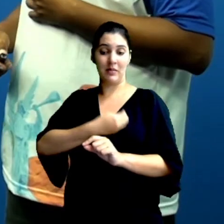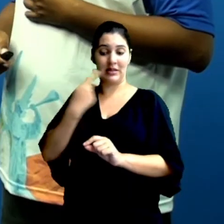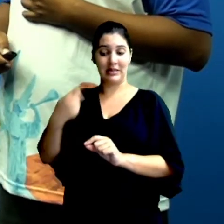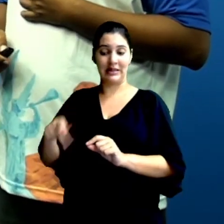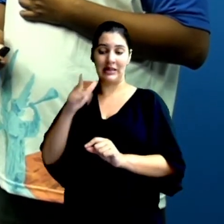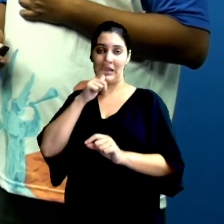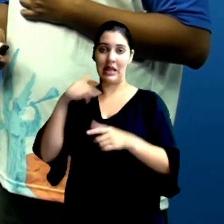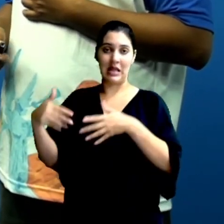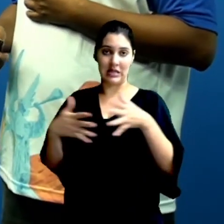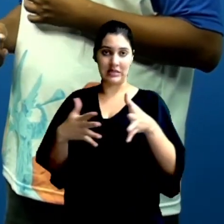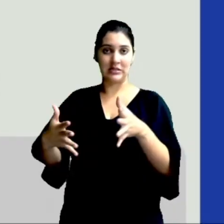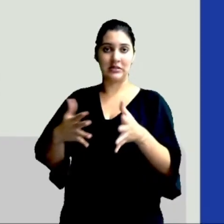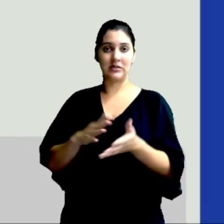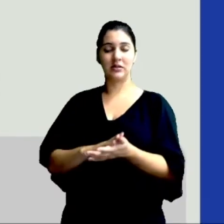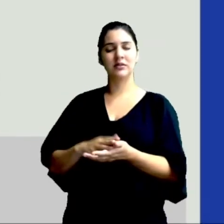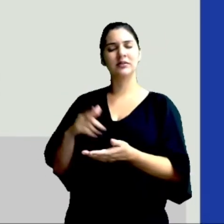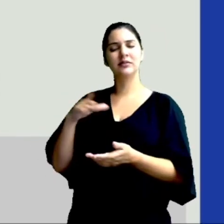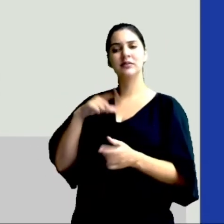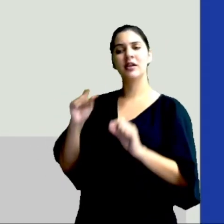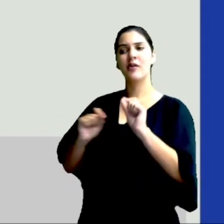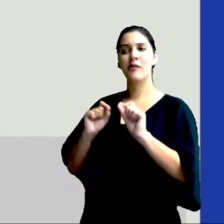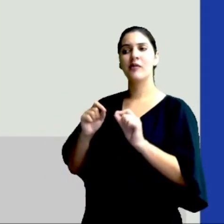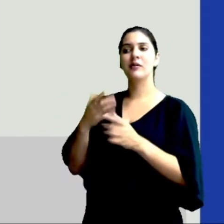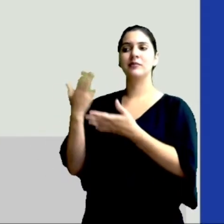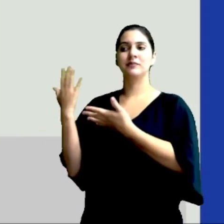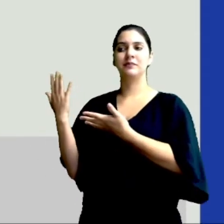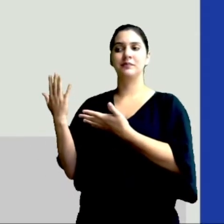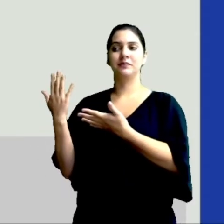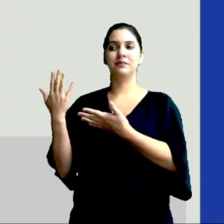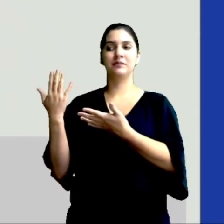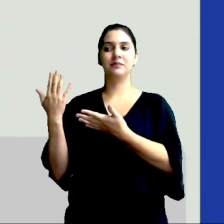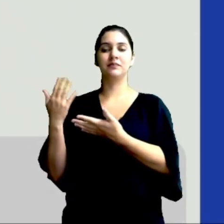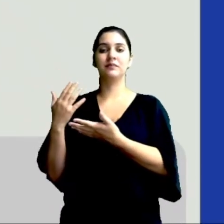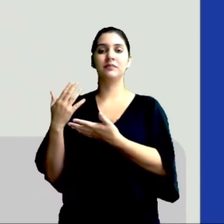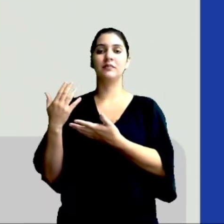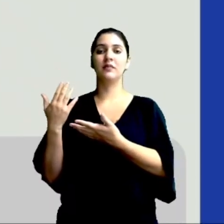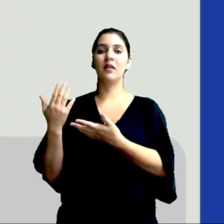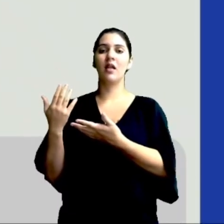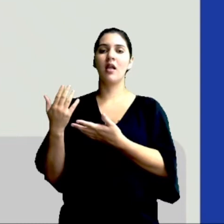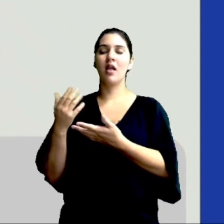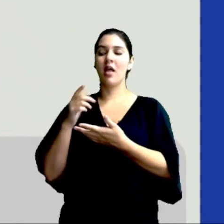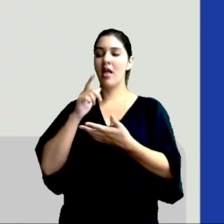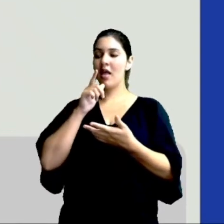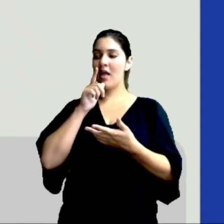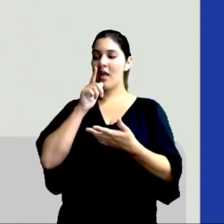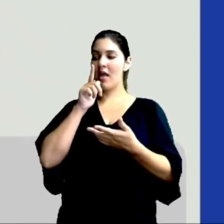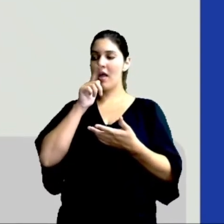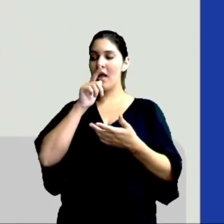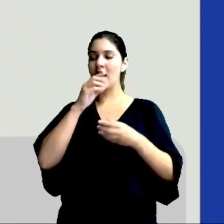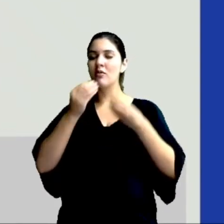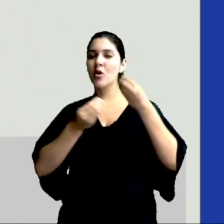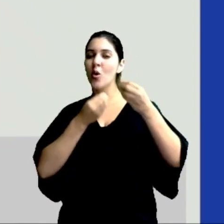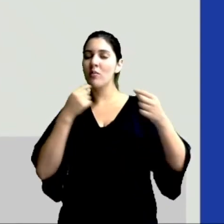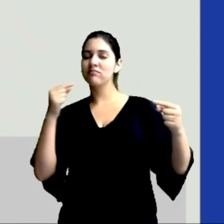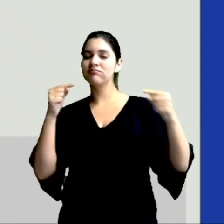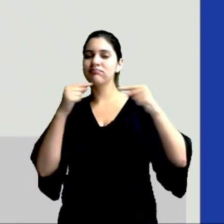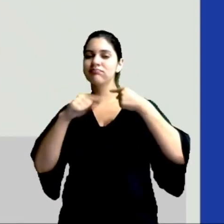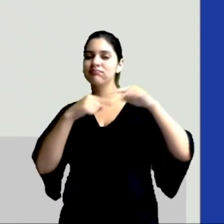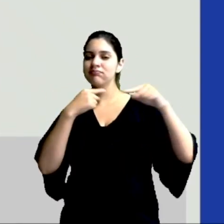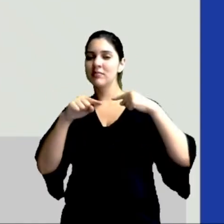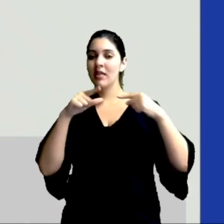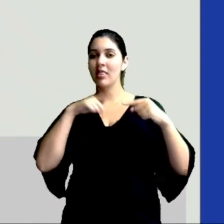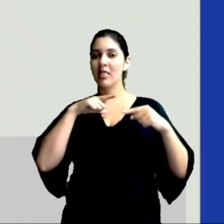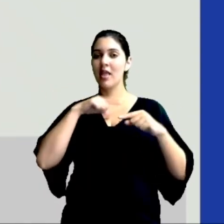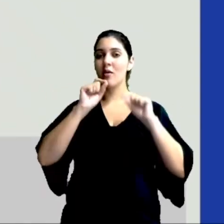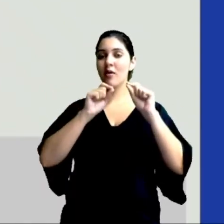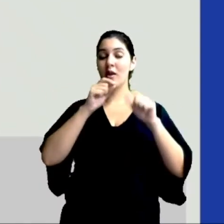rio. E aqui a gente vai ter, ó, que é água como um caso de conflito, né? Então você tinha a Turquia, de onde nasce ali o